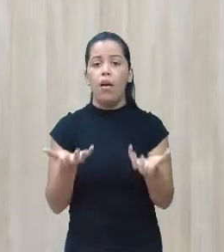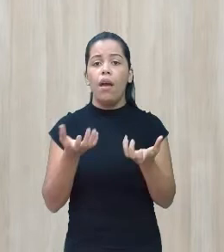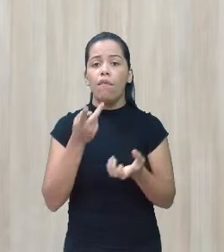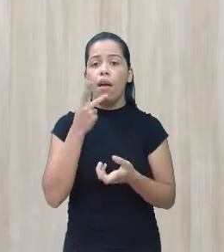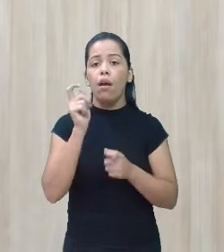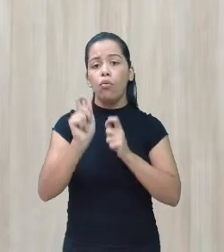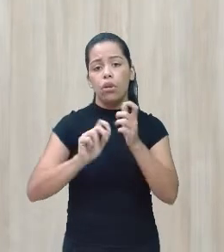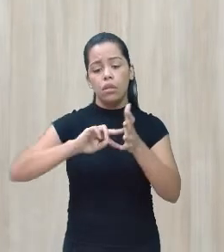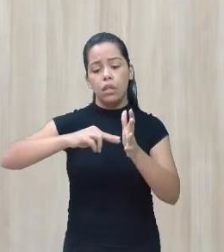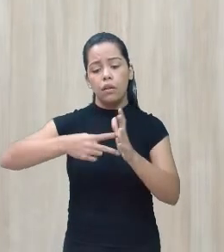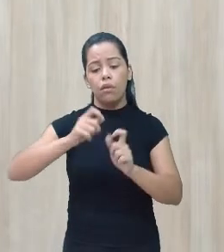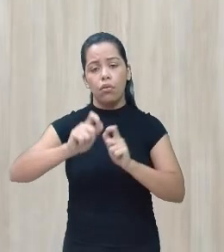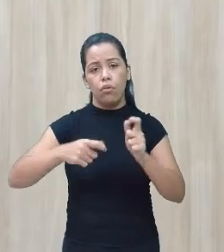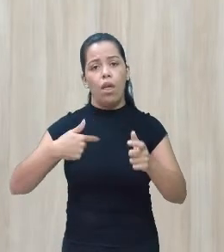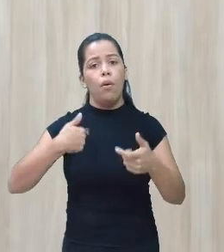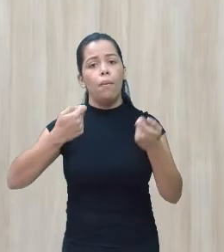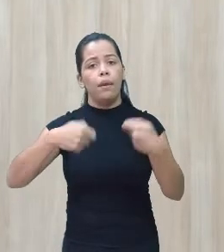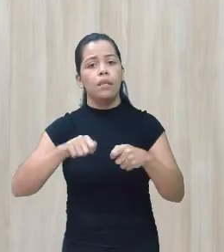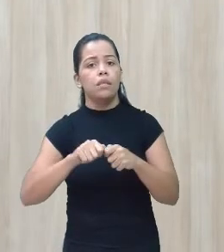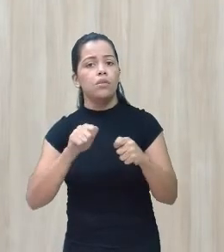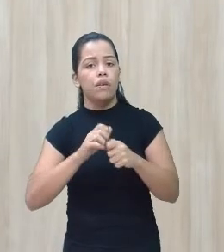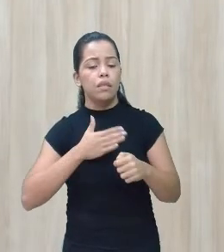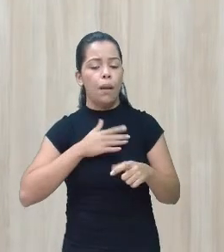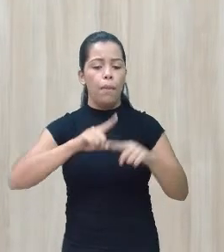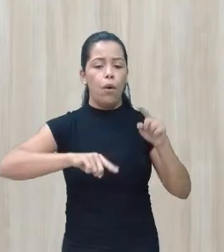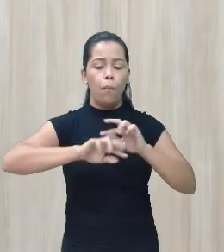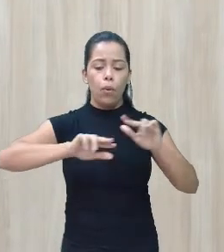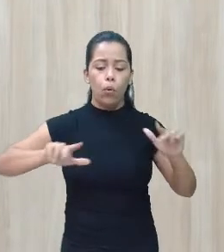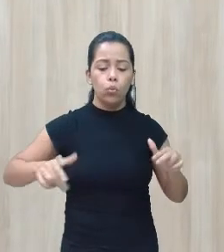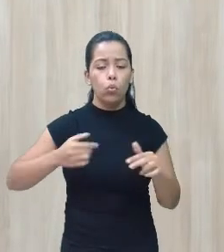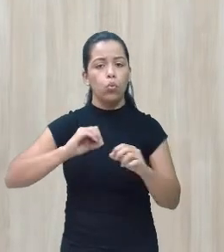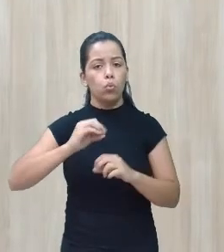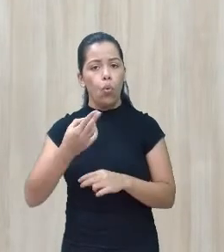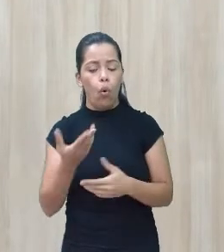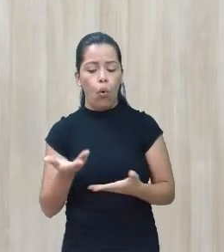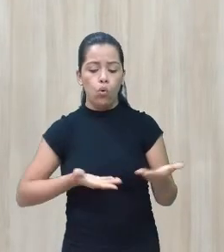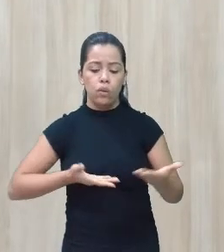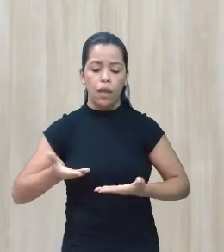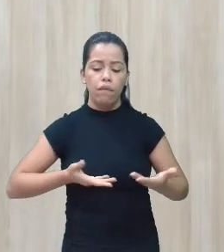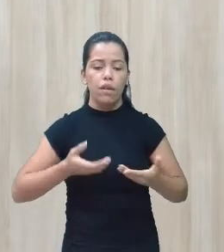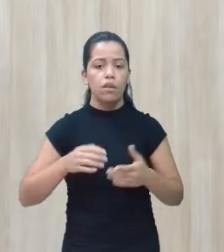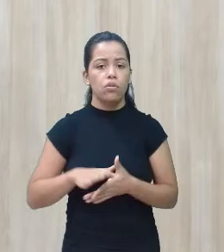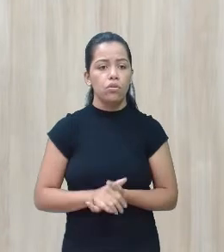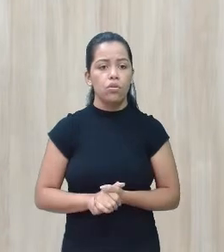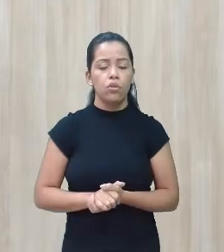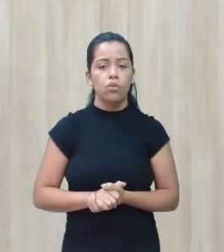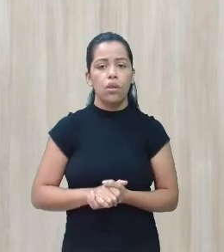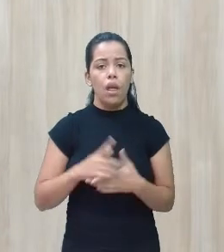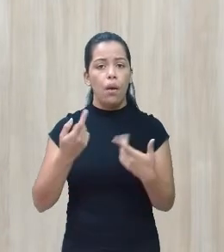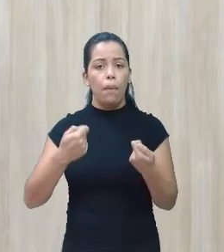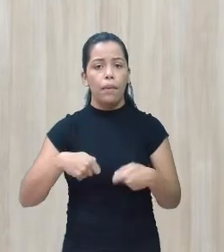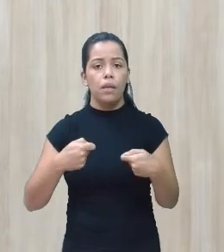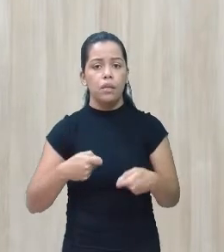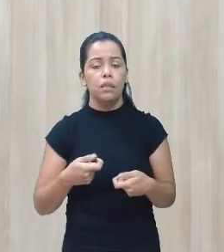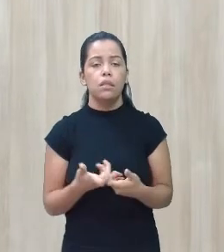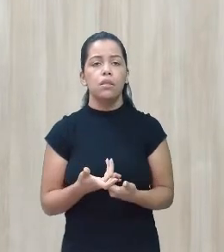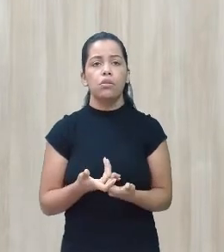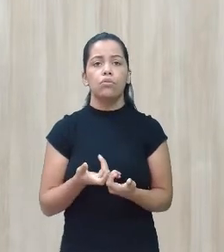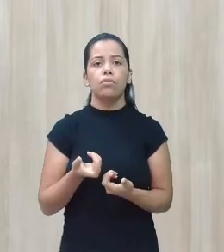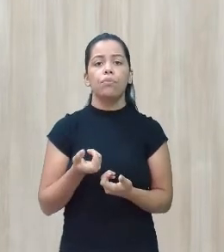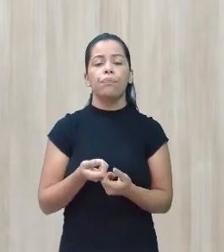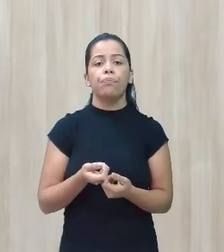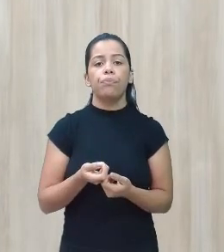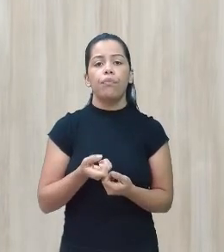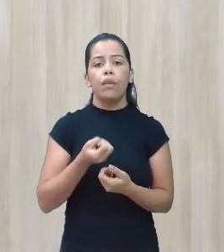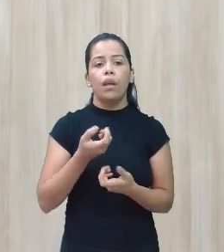preciso fazer com que isso seja atrativo, rápido, porque a informação nos meios digitais, ela tem pouco